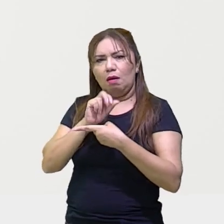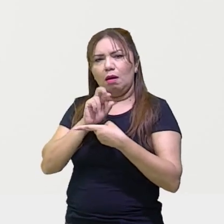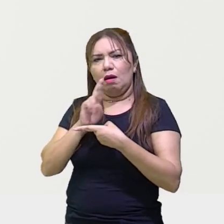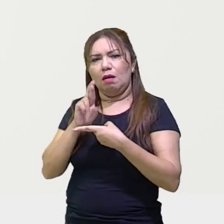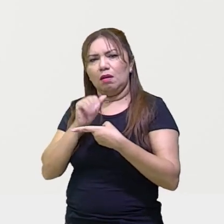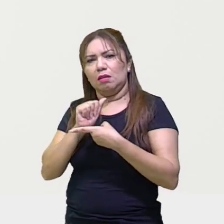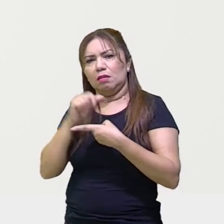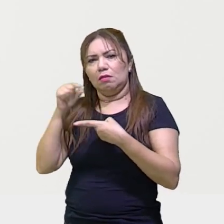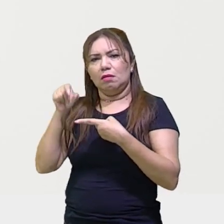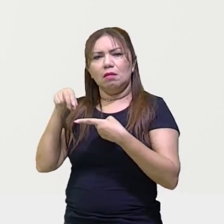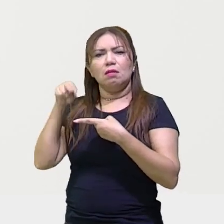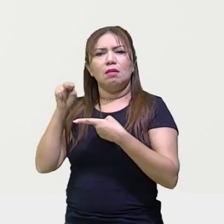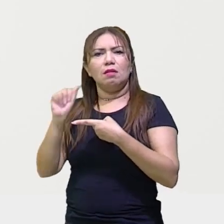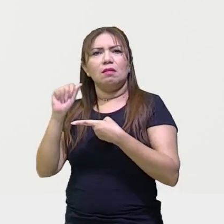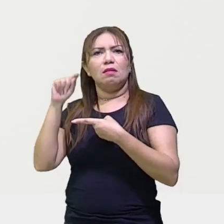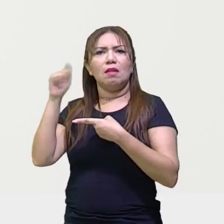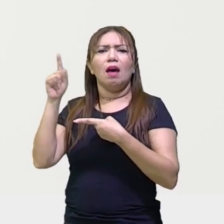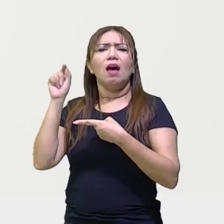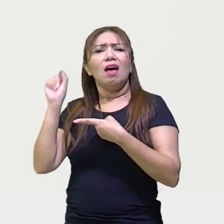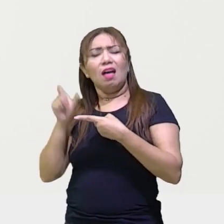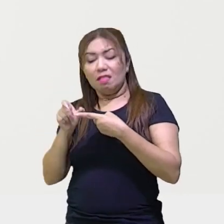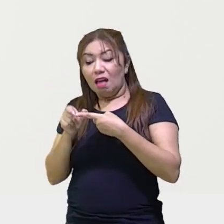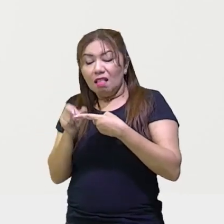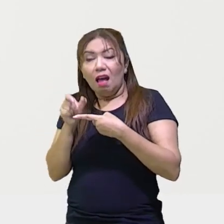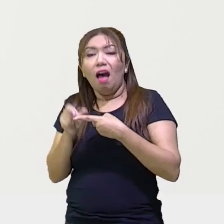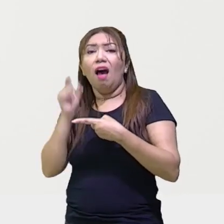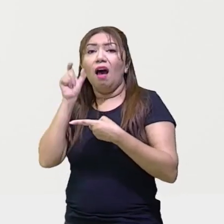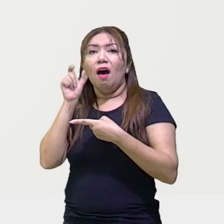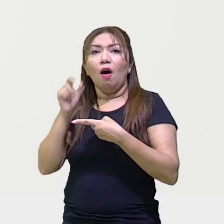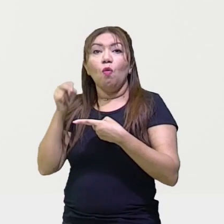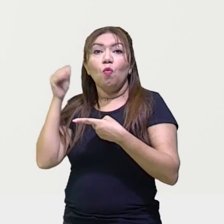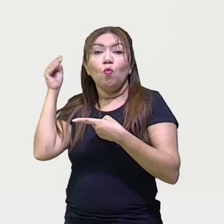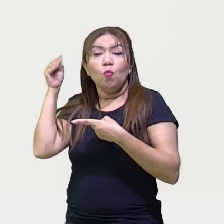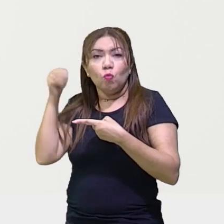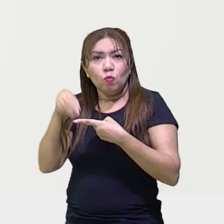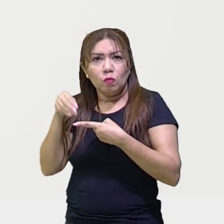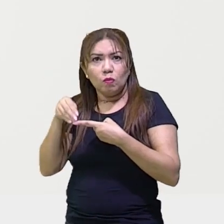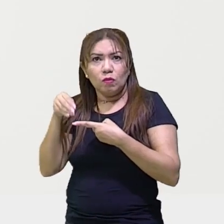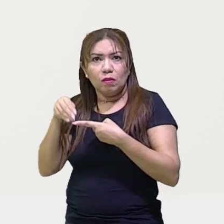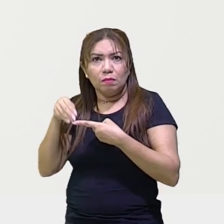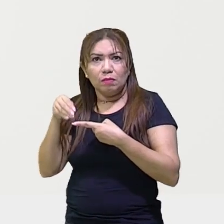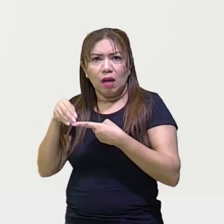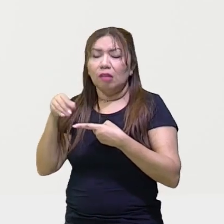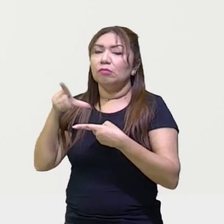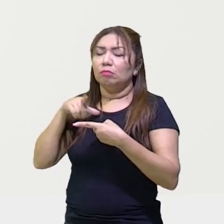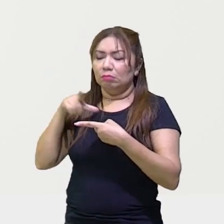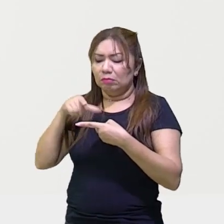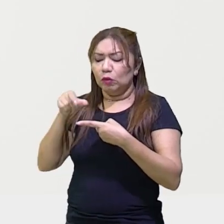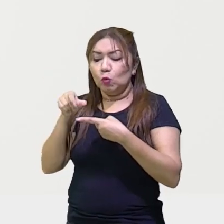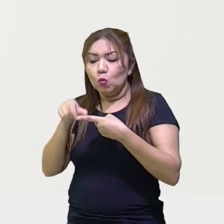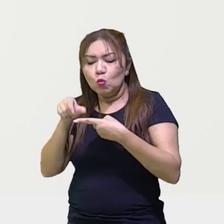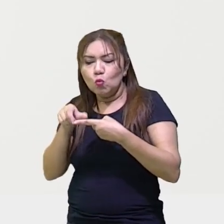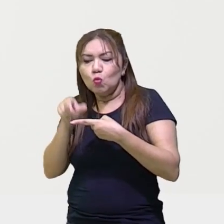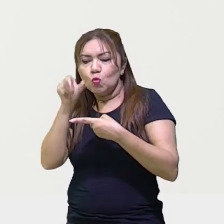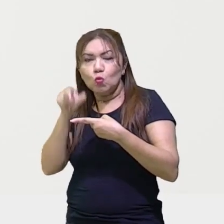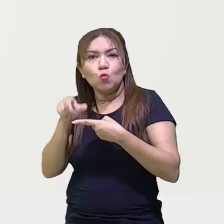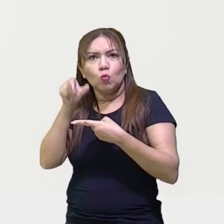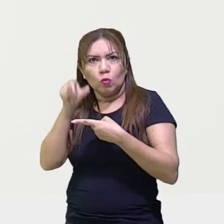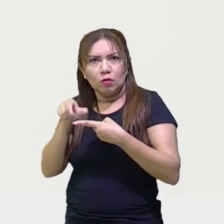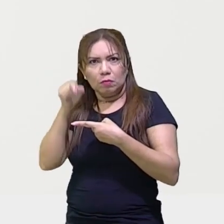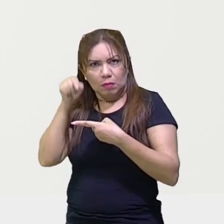Guaraná. Ah, professora, ela está onde? Ela está na última sílaba. Se ela está na última sílaba, eu vou voltar aqui para a